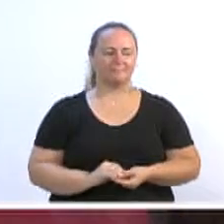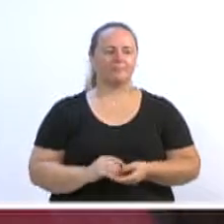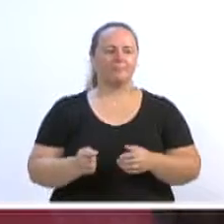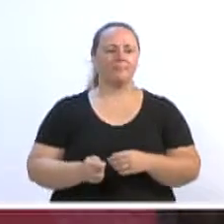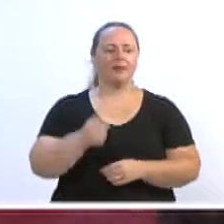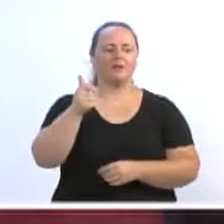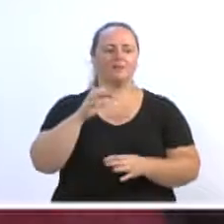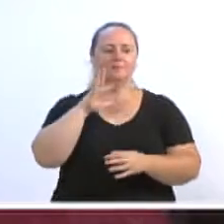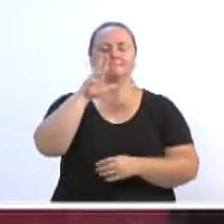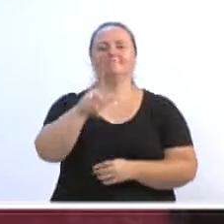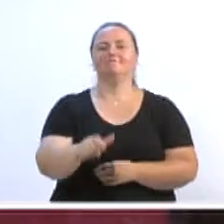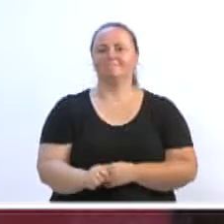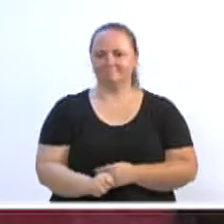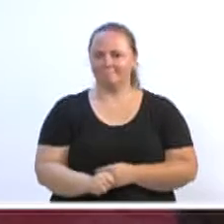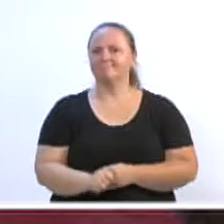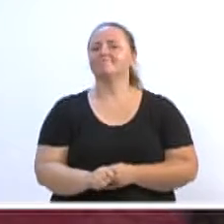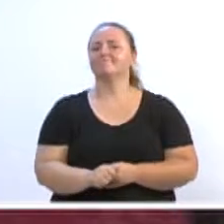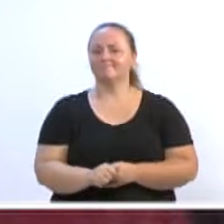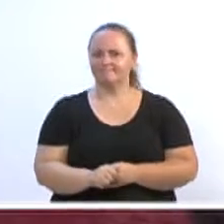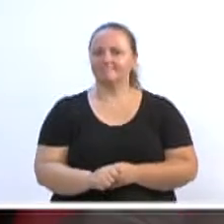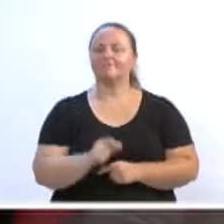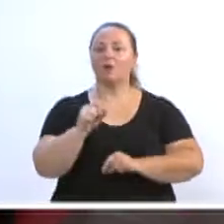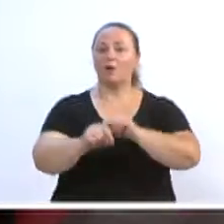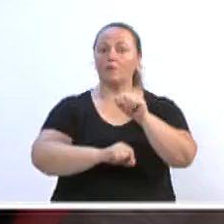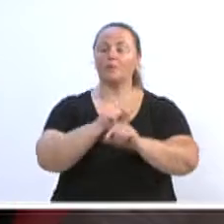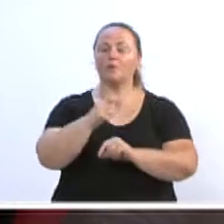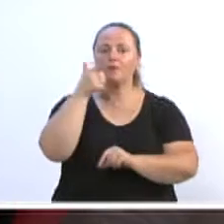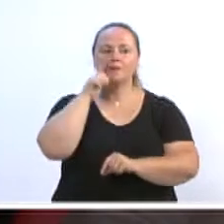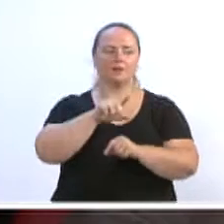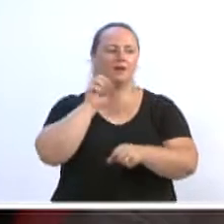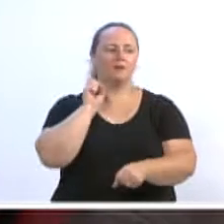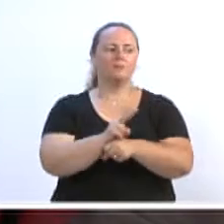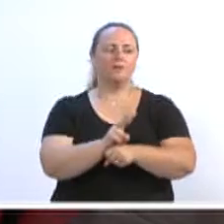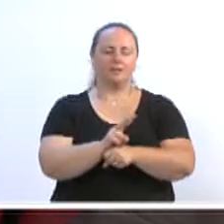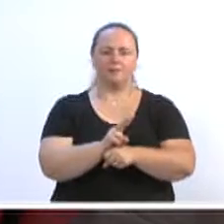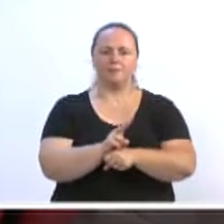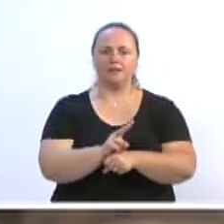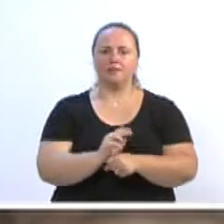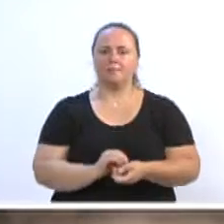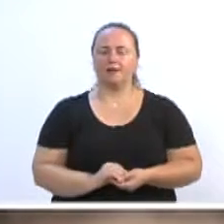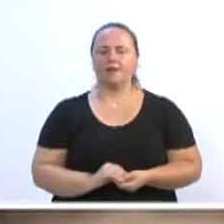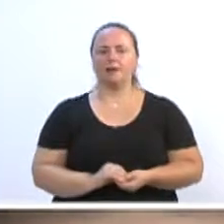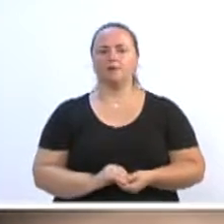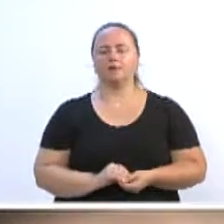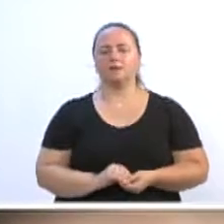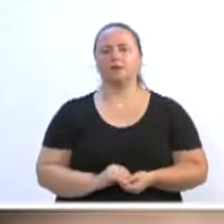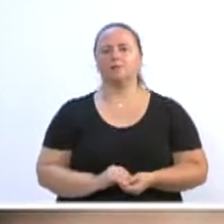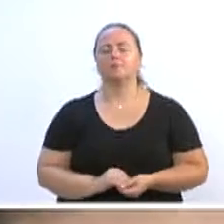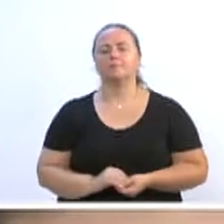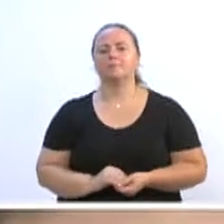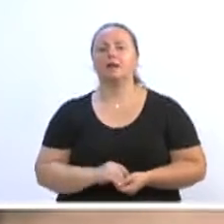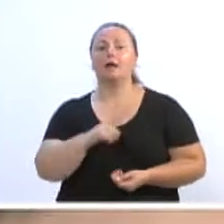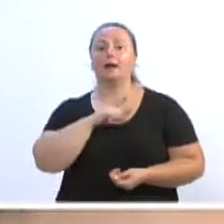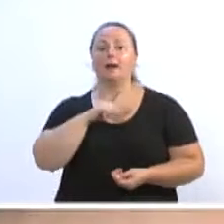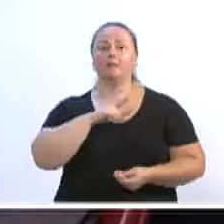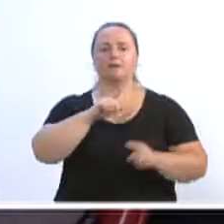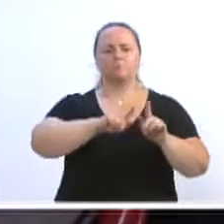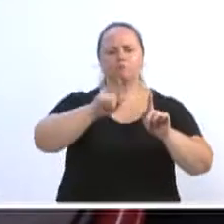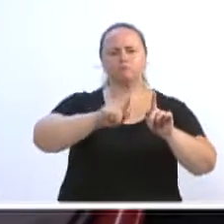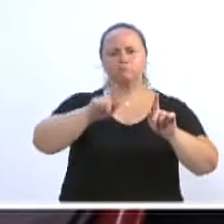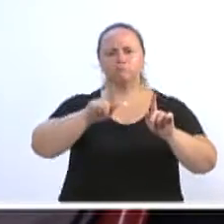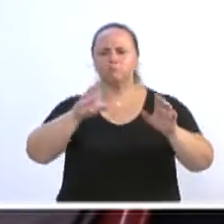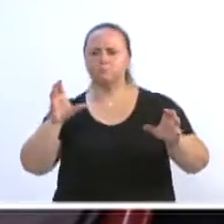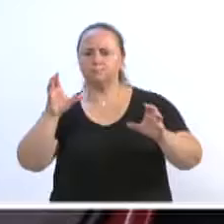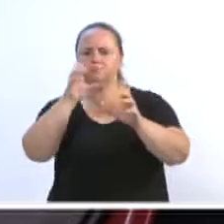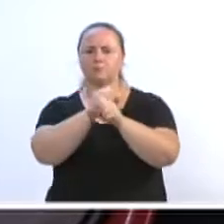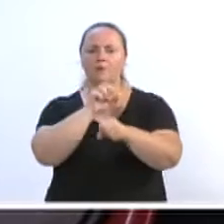todos saem do programa com emprego, saem empregados. Então, o índice de empregabilidade do Entra 21 é